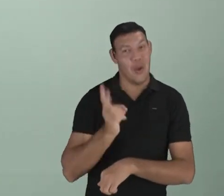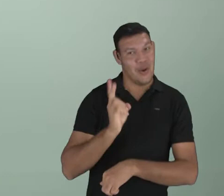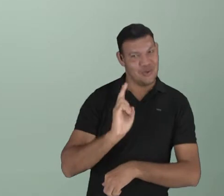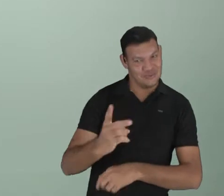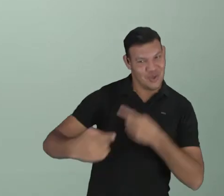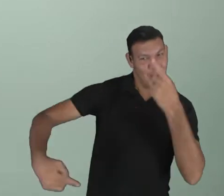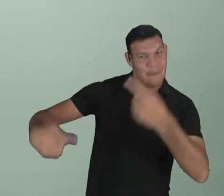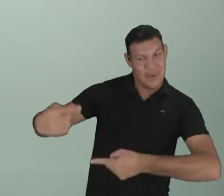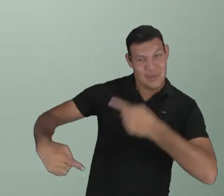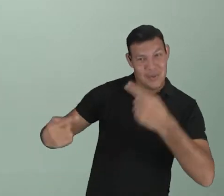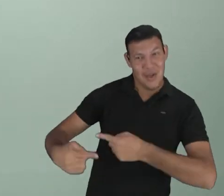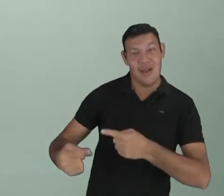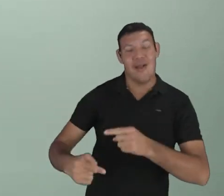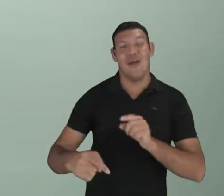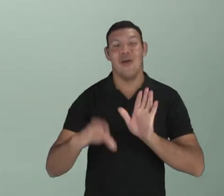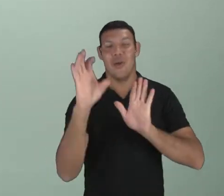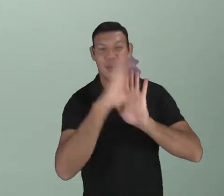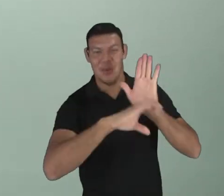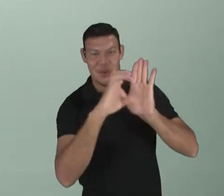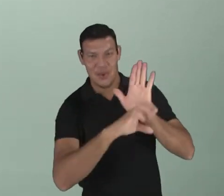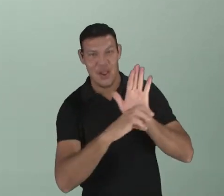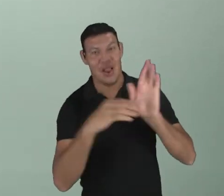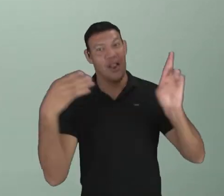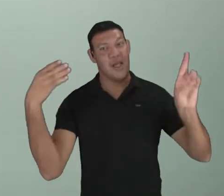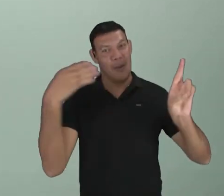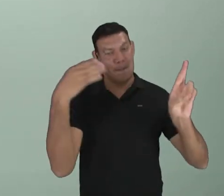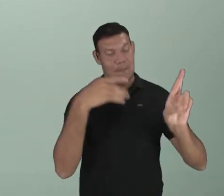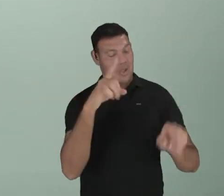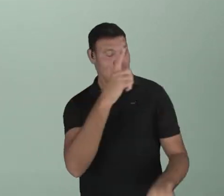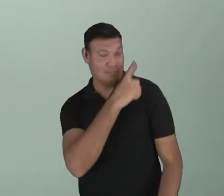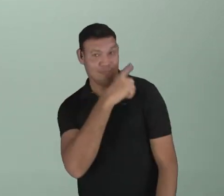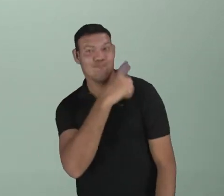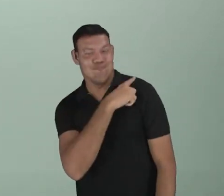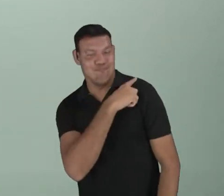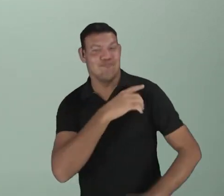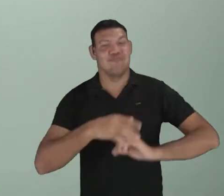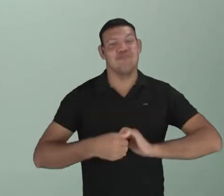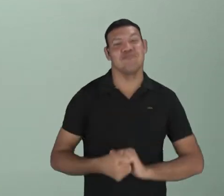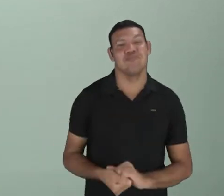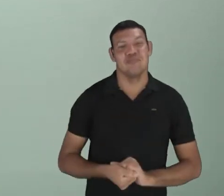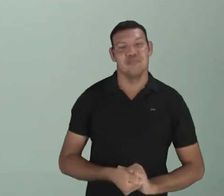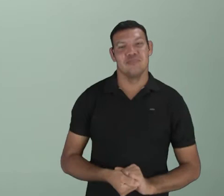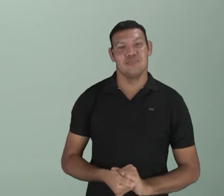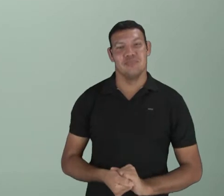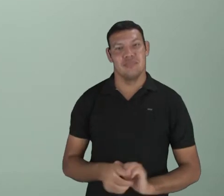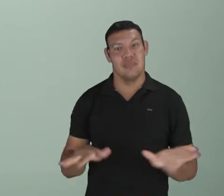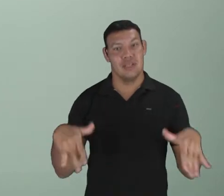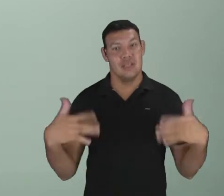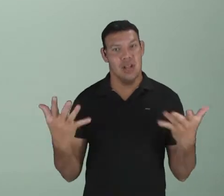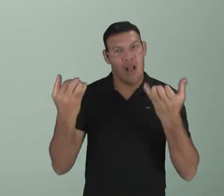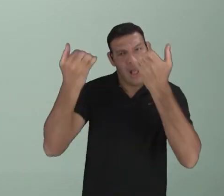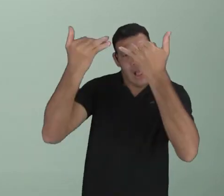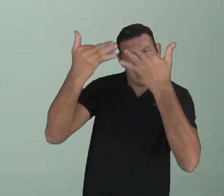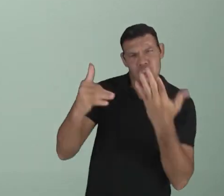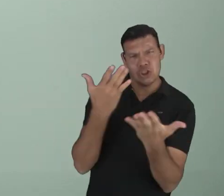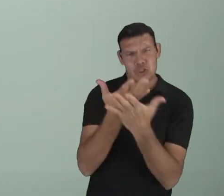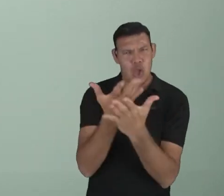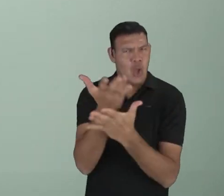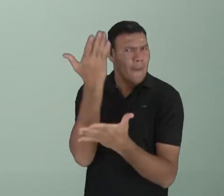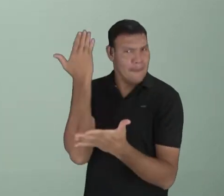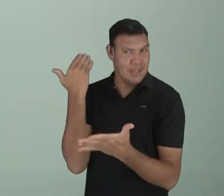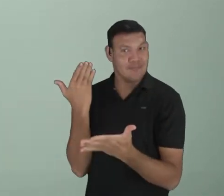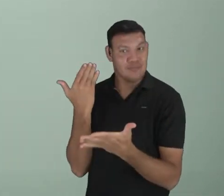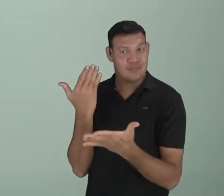aí discutindo esses assuntos referentes aí à primeira série do ensino médio. Como eu tenho dito nas aulas passadas,